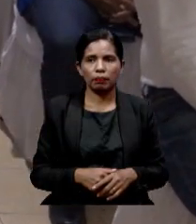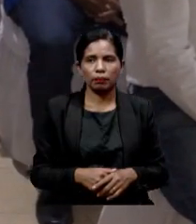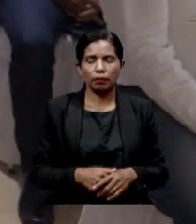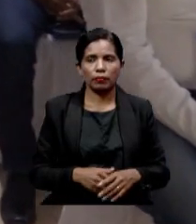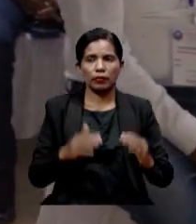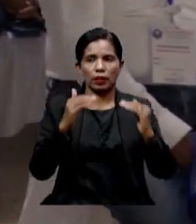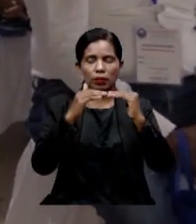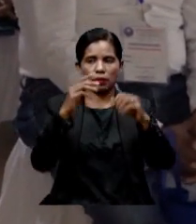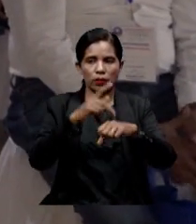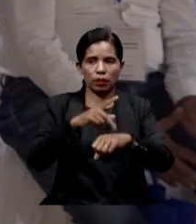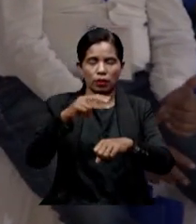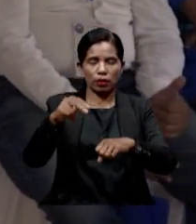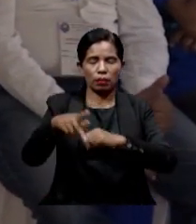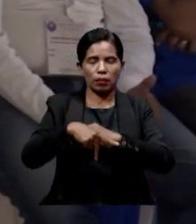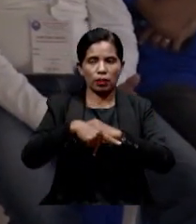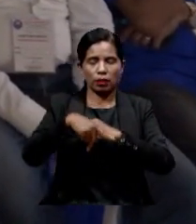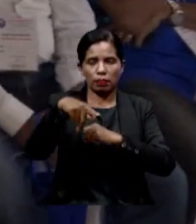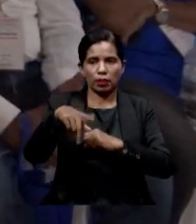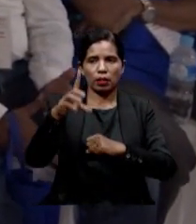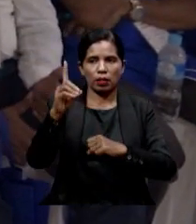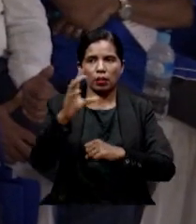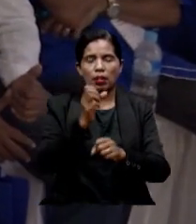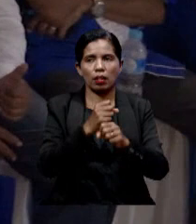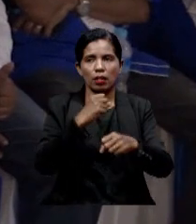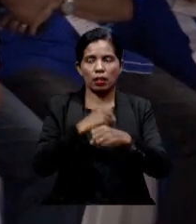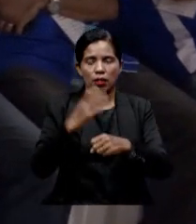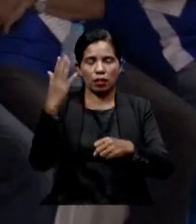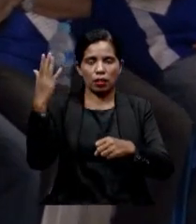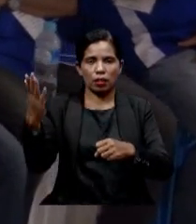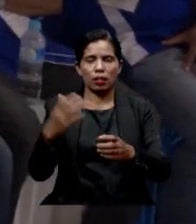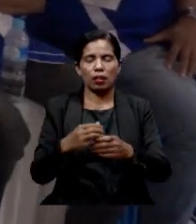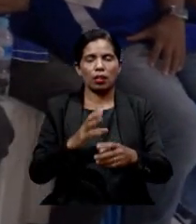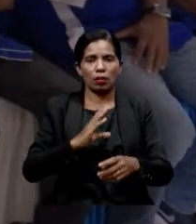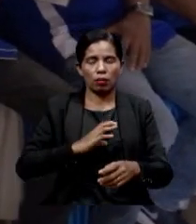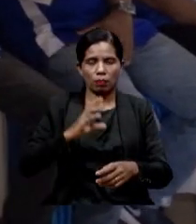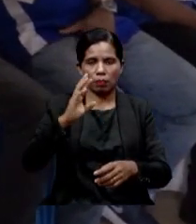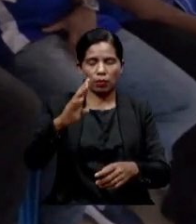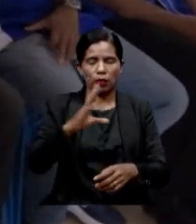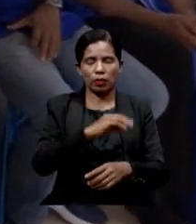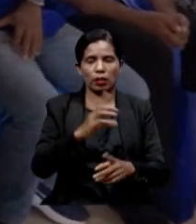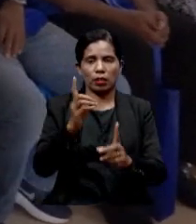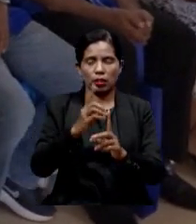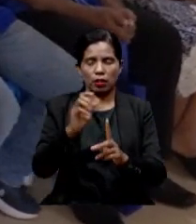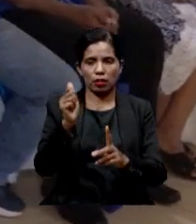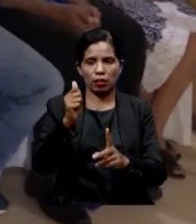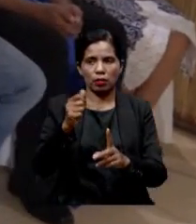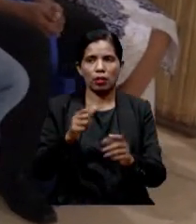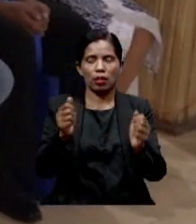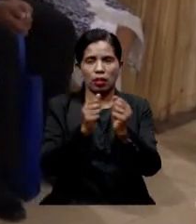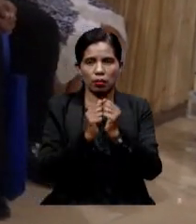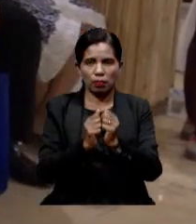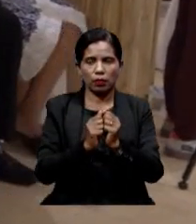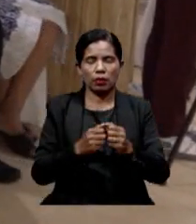Conferência Nacional Partido Democrático Niam Badahat ne halau ya salam delta novo kumoro dili ihe loran sanulu fulang ne ho tema hamutuk ya